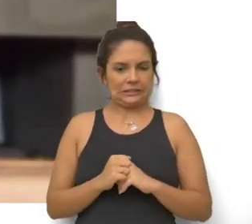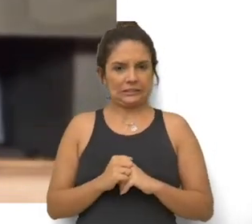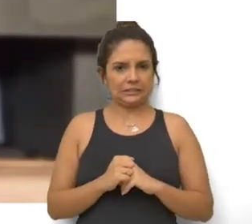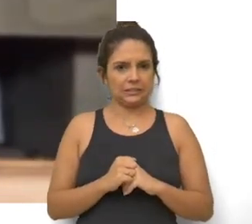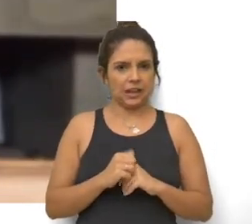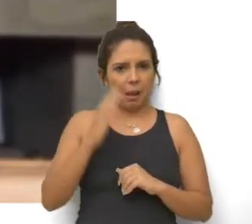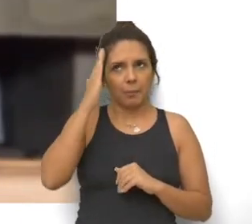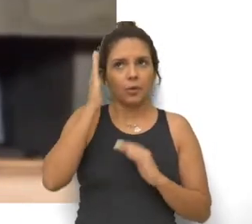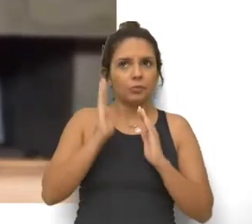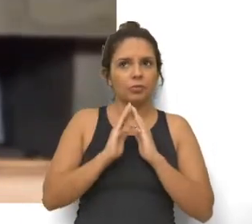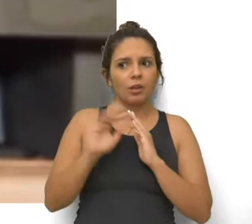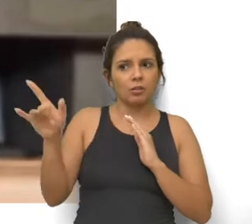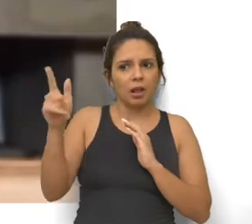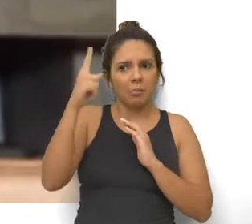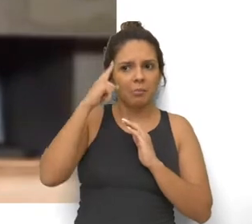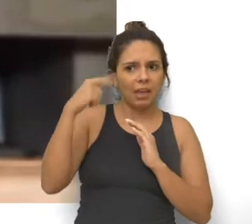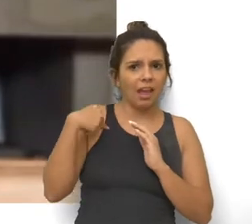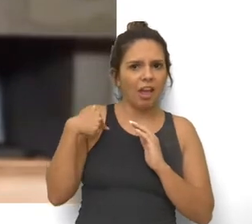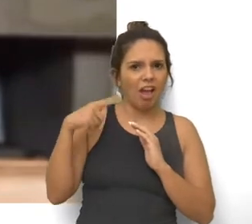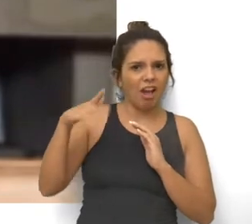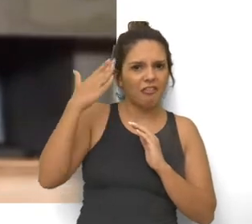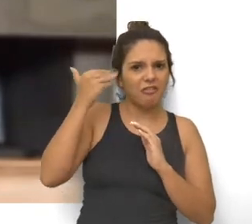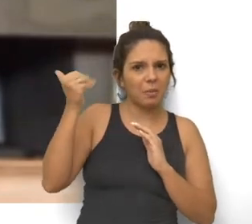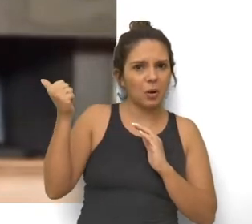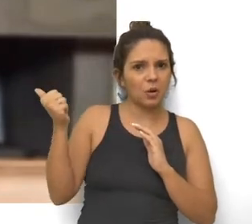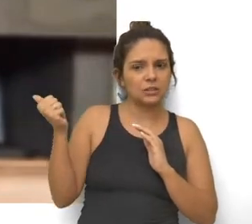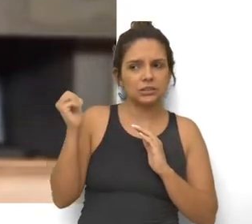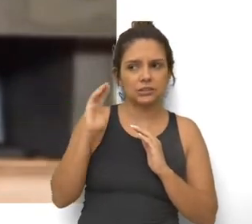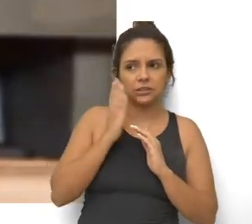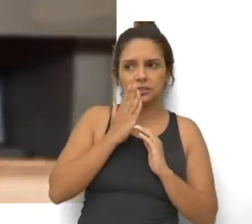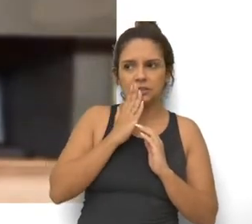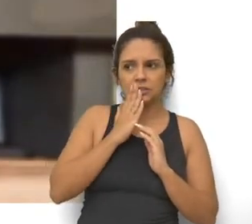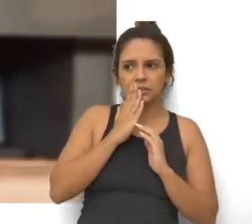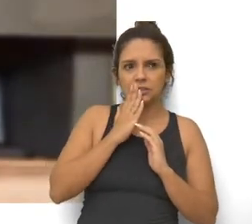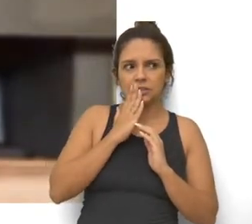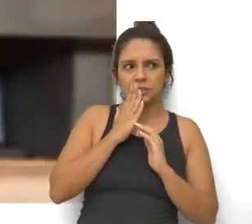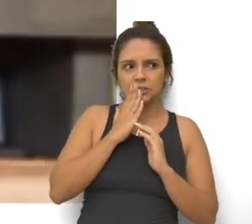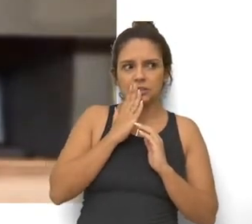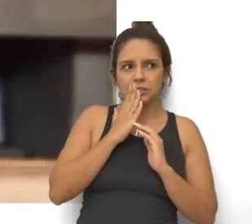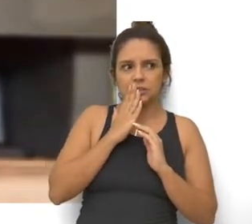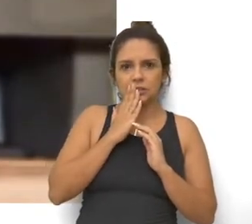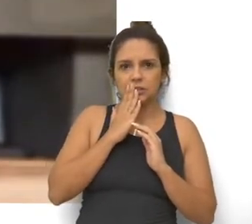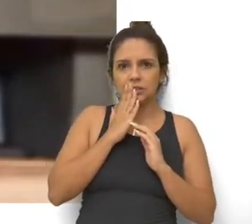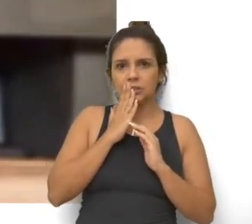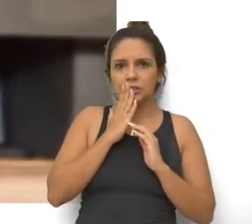Ai, meu Deus, será que elas pensam que eu sou uma celebridade?